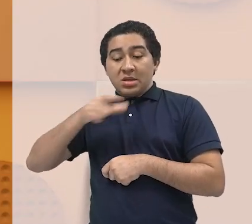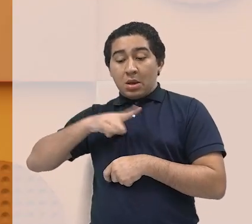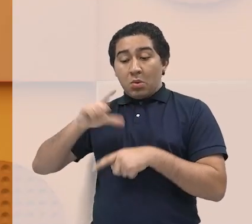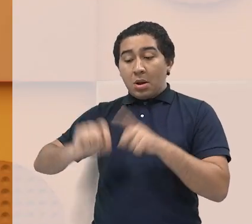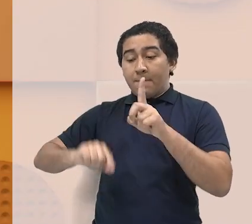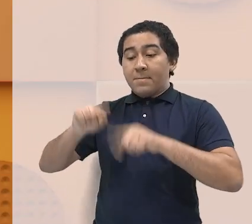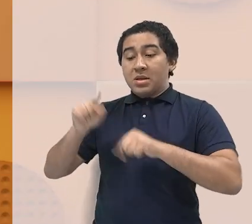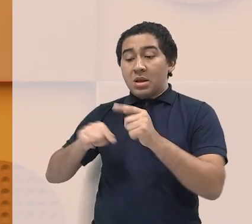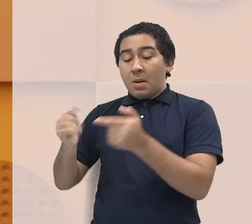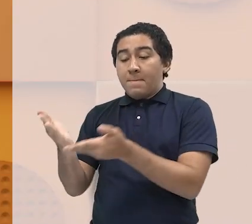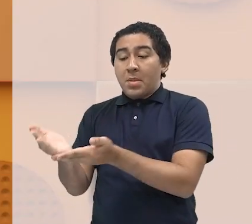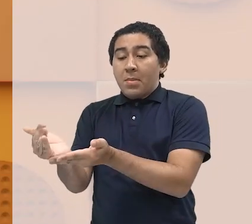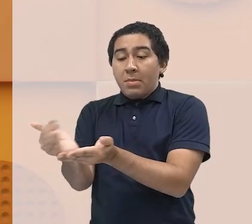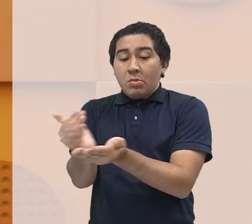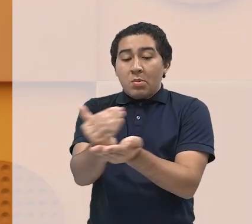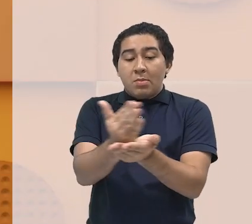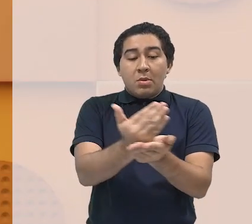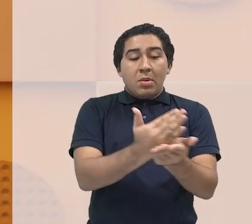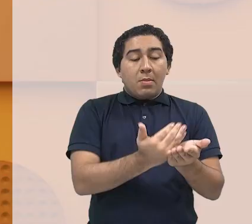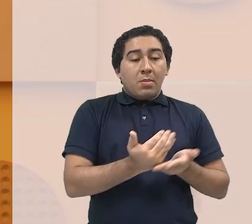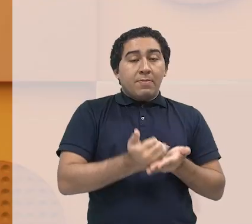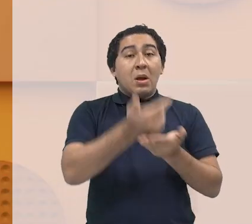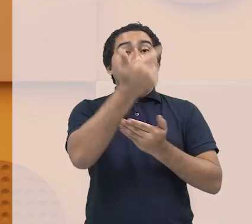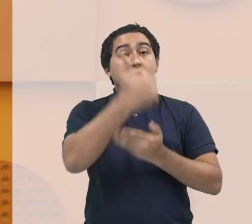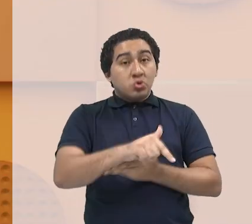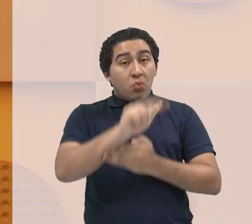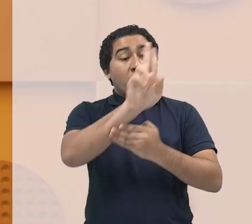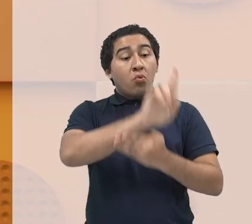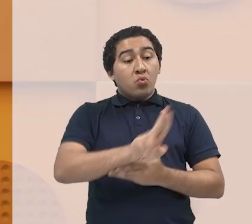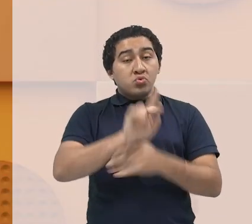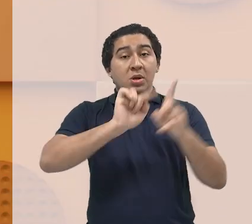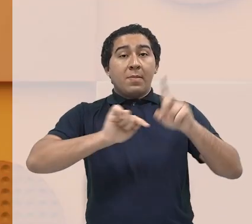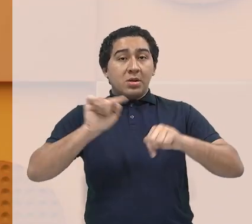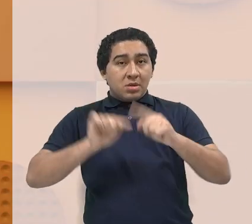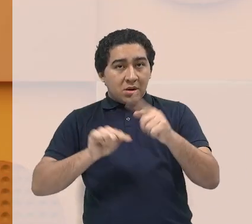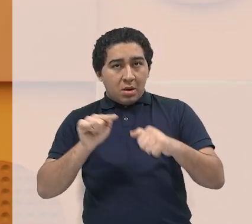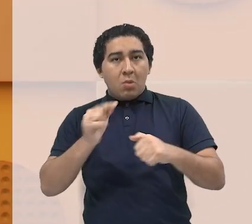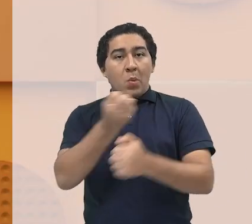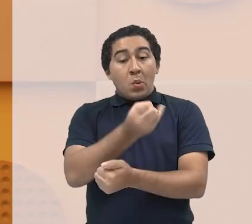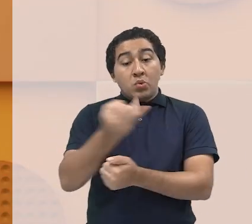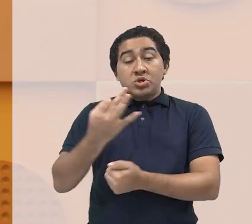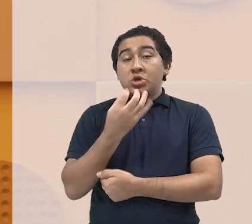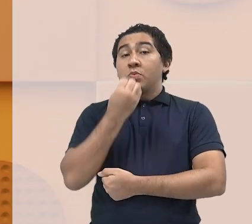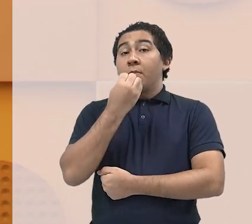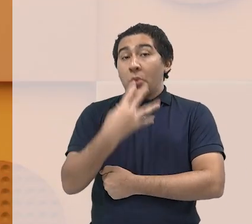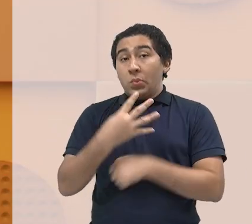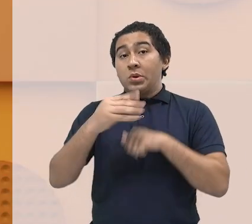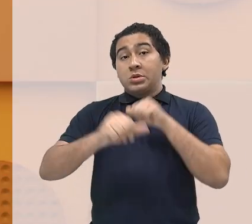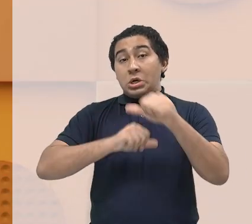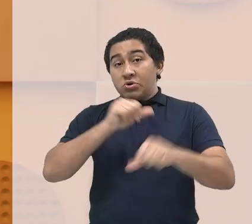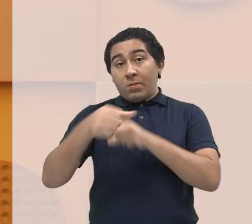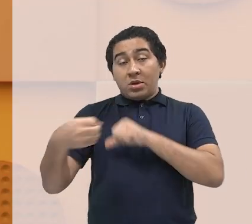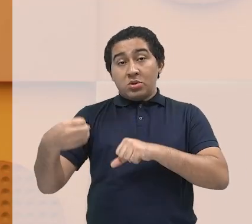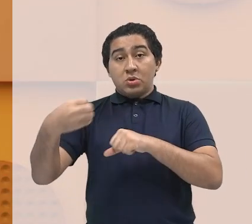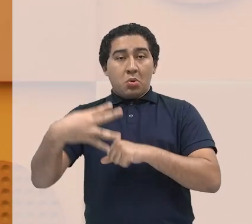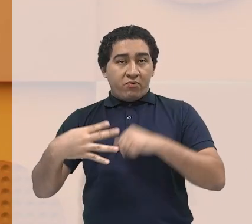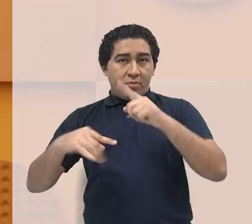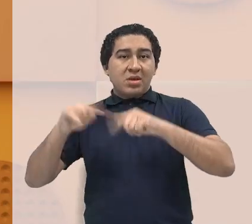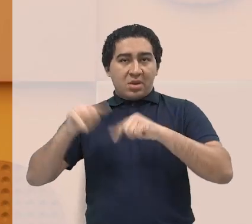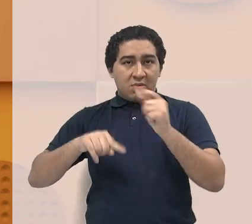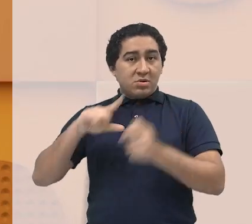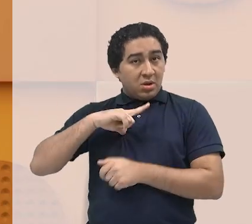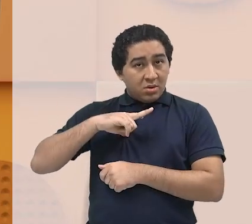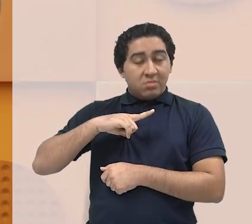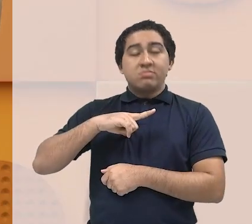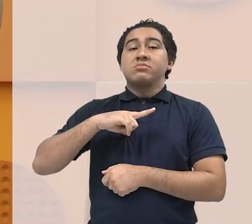seletiva que também pode se utilizar para reaproveitar muito desses materiais, né, e transformá-los em novos produtos.